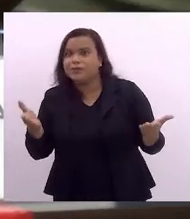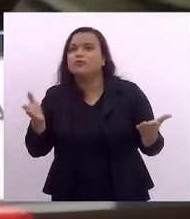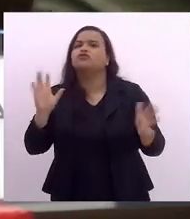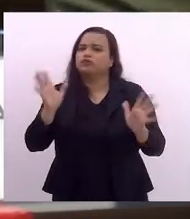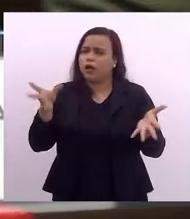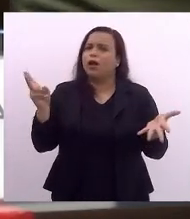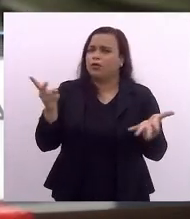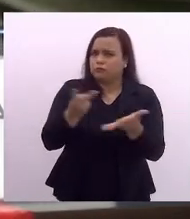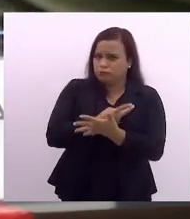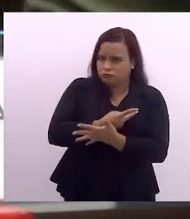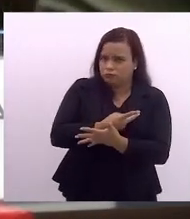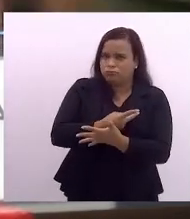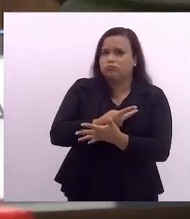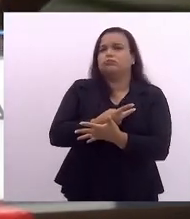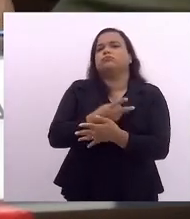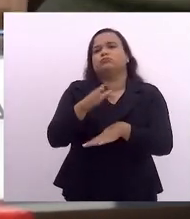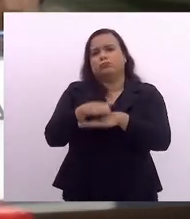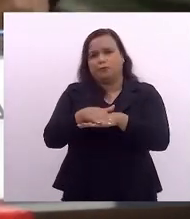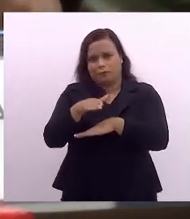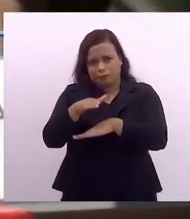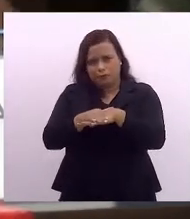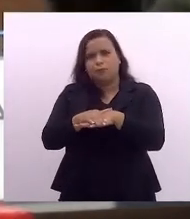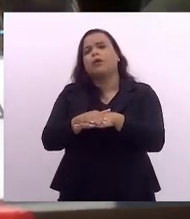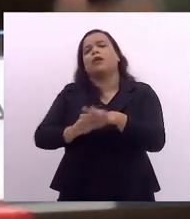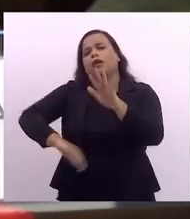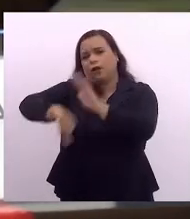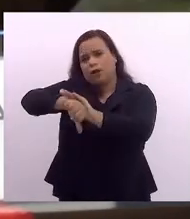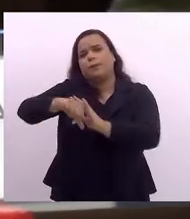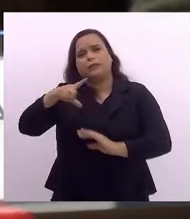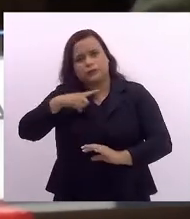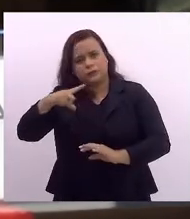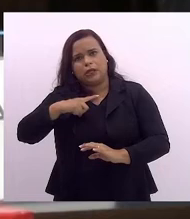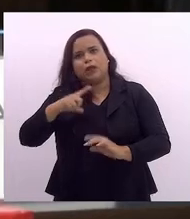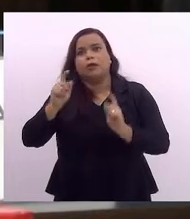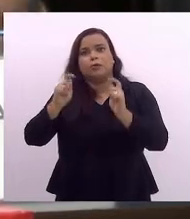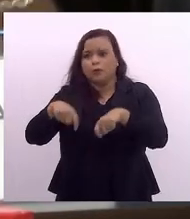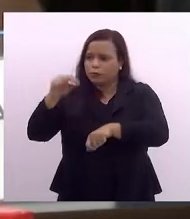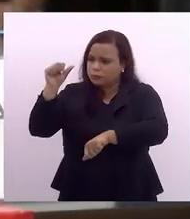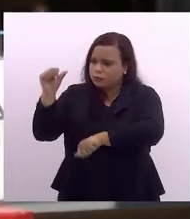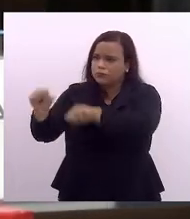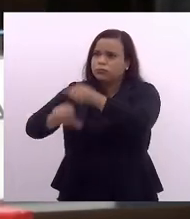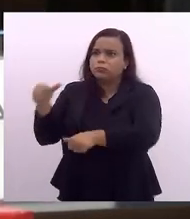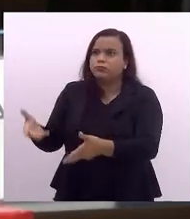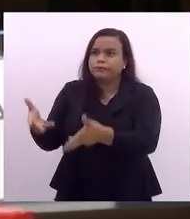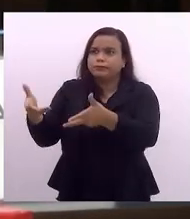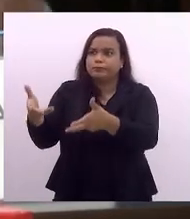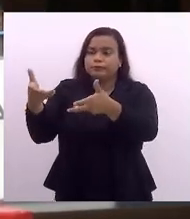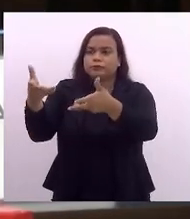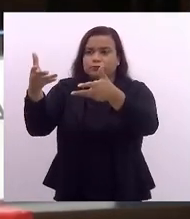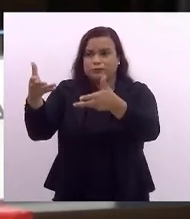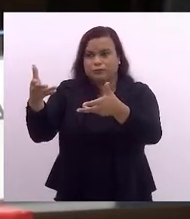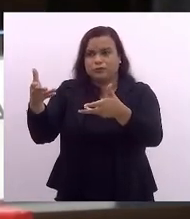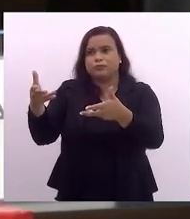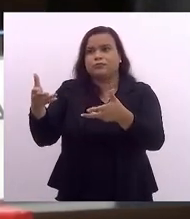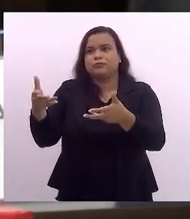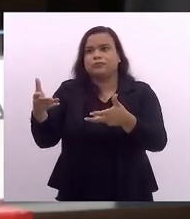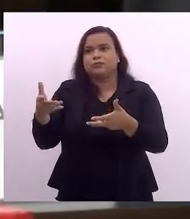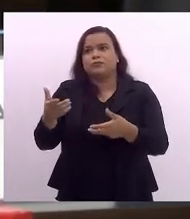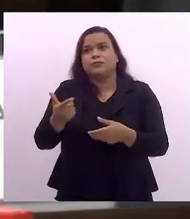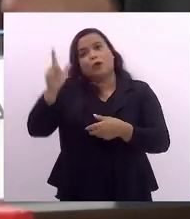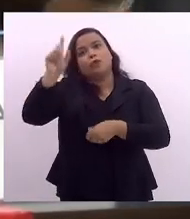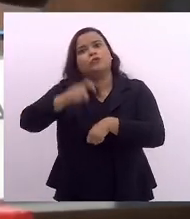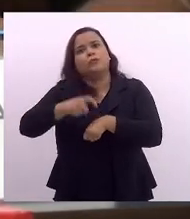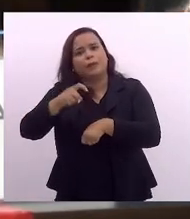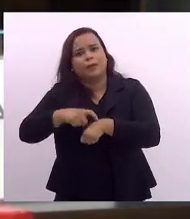ato infracional poderia ter sua transformação, seu diferencial, mas para um outro momento da